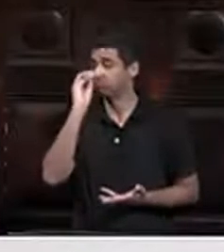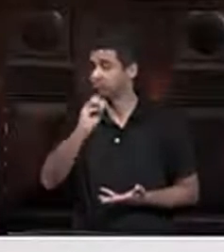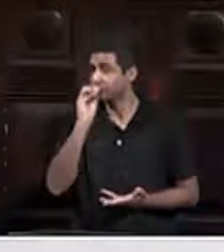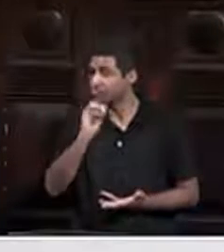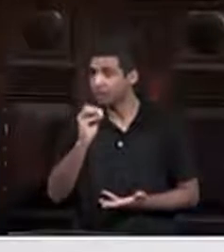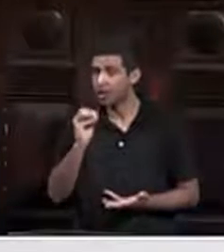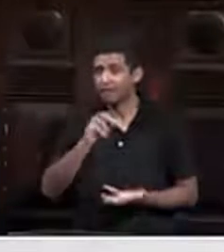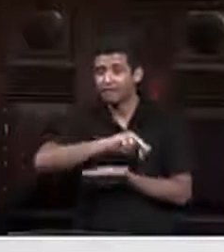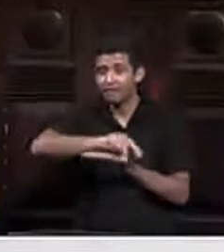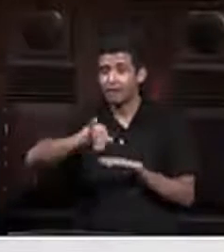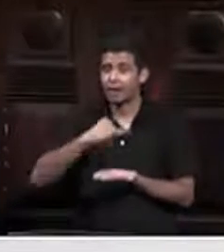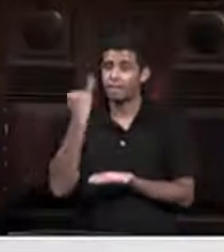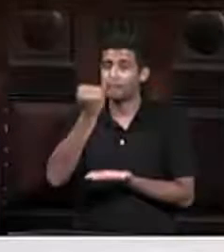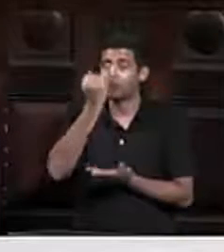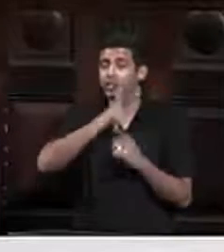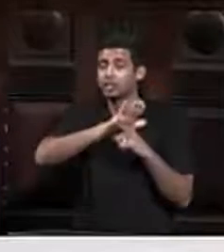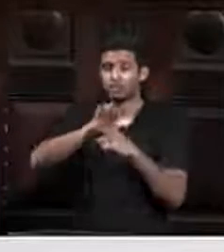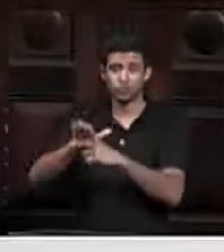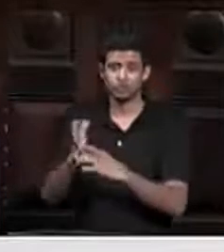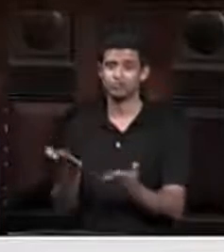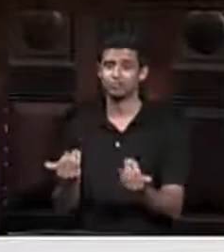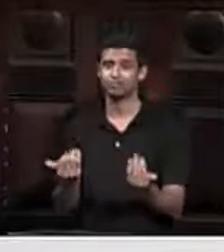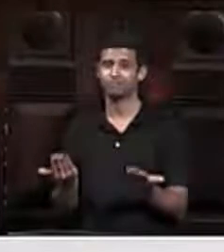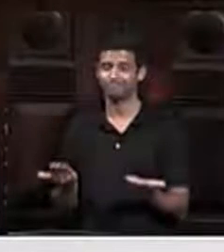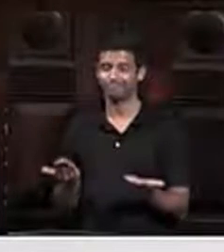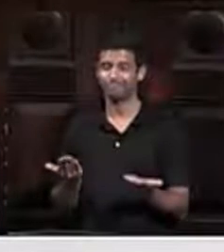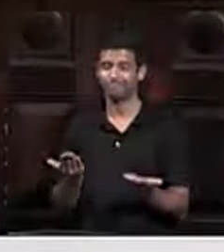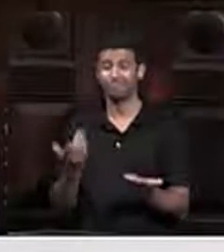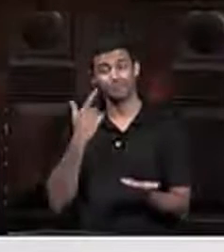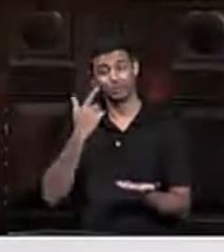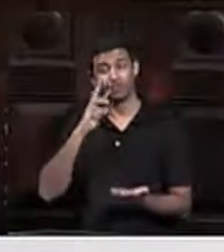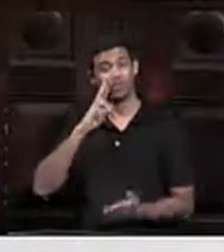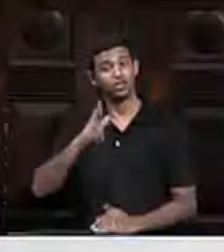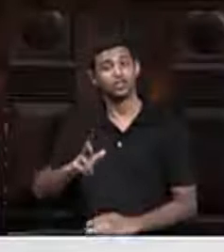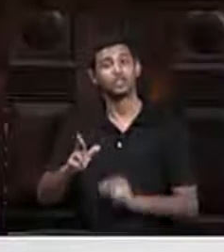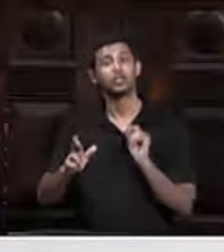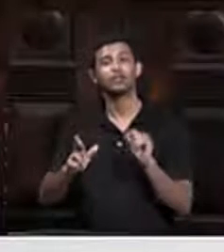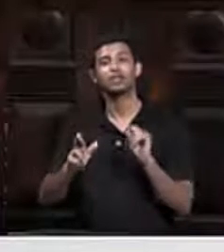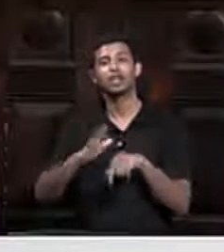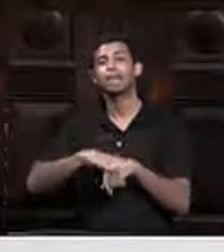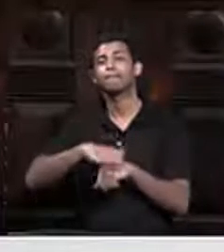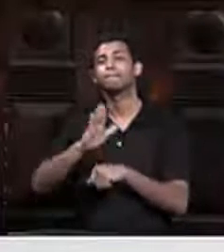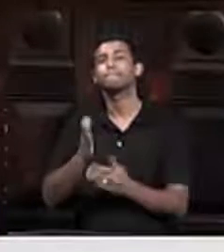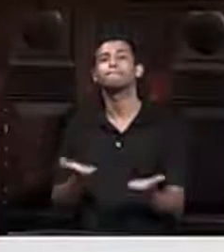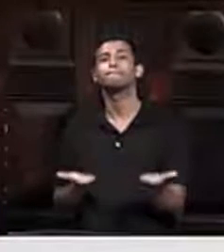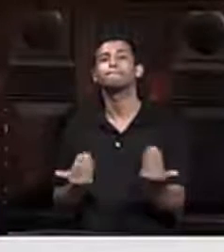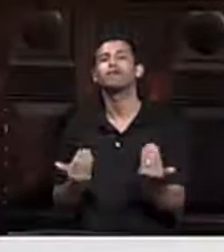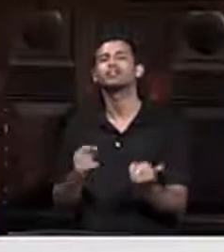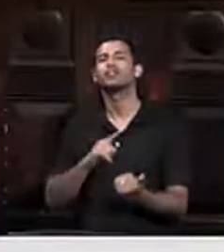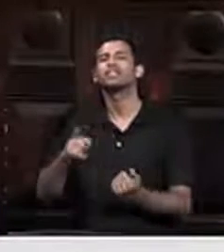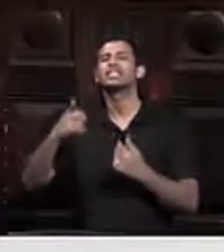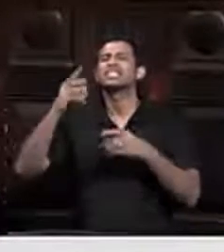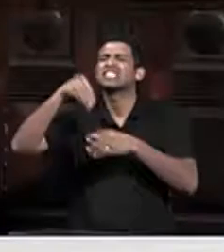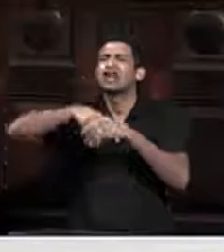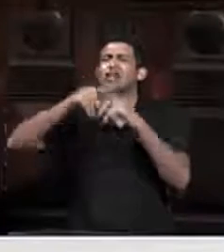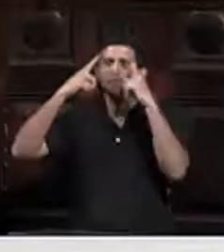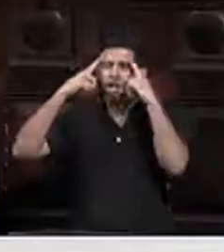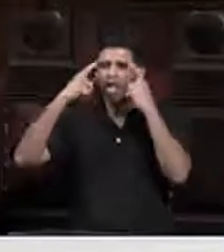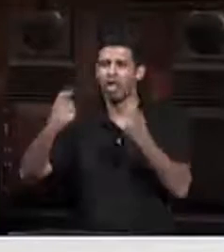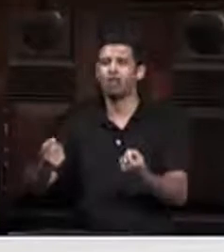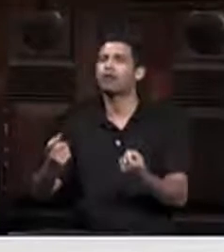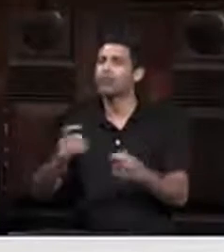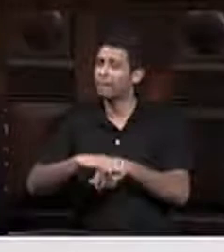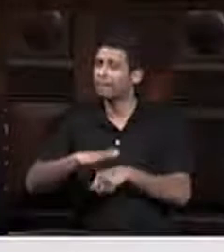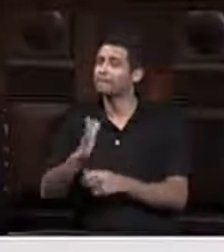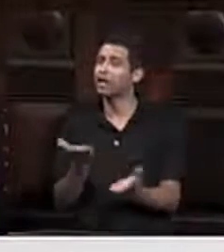que precisamos ter para a juventude. E o resultado serão mais jovens sendo tragados para a violência, mais